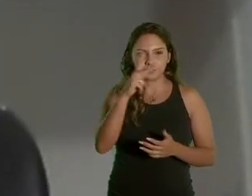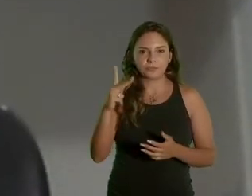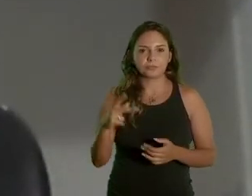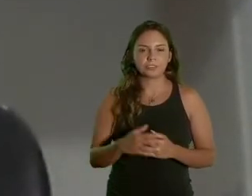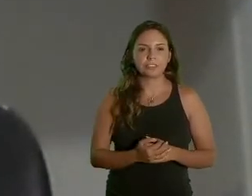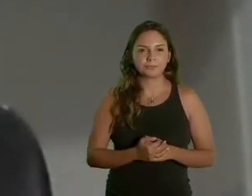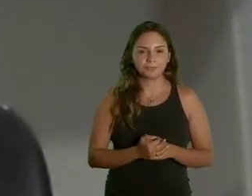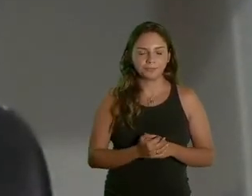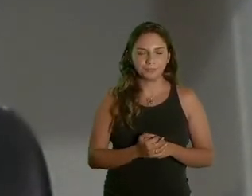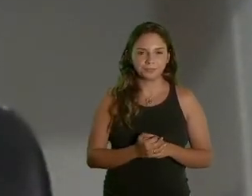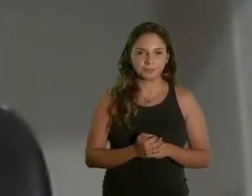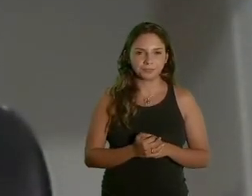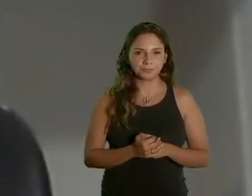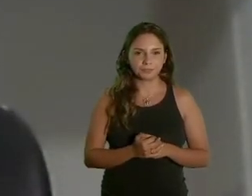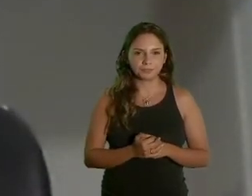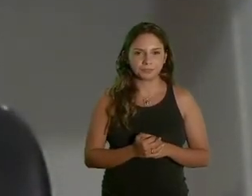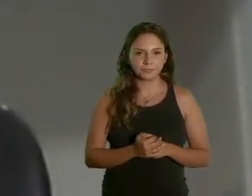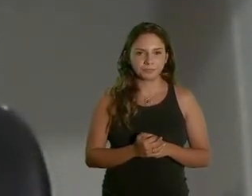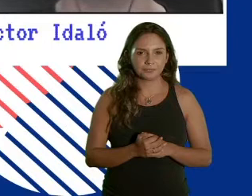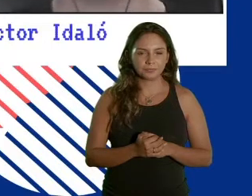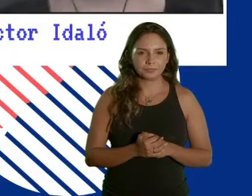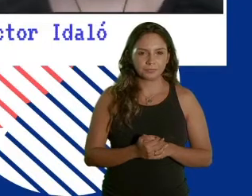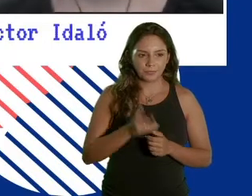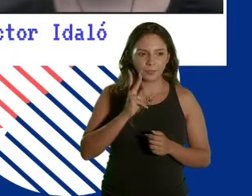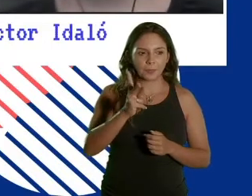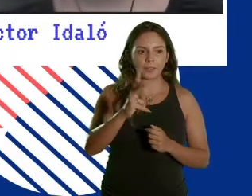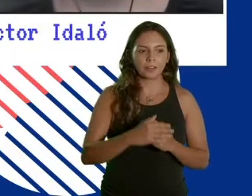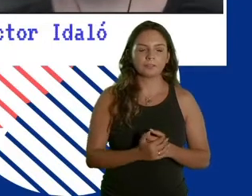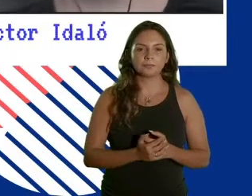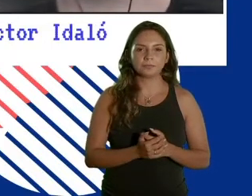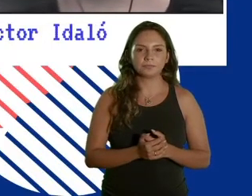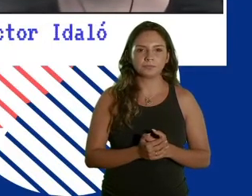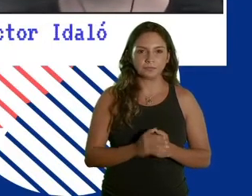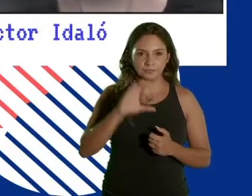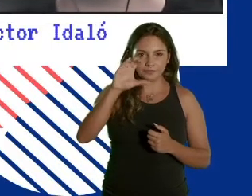inspirações. Ótimo. Agora vejam só, continuando aqui, a